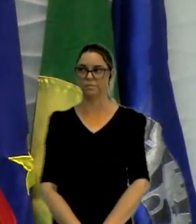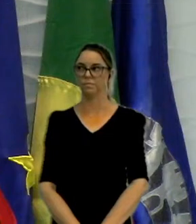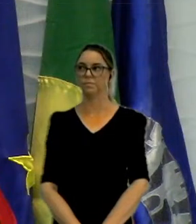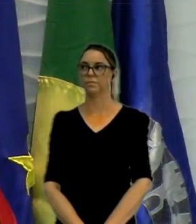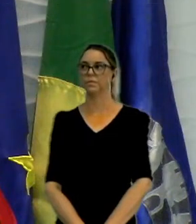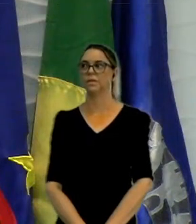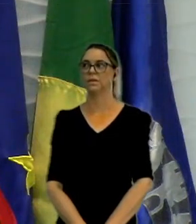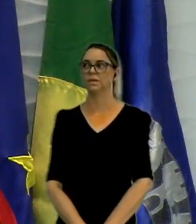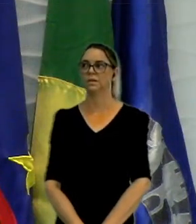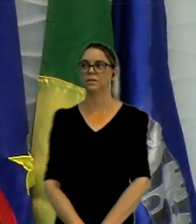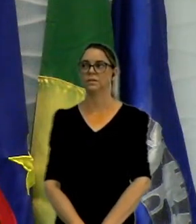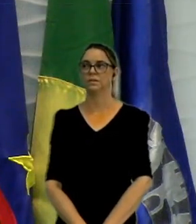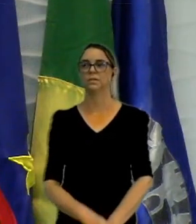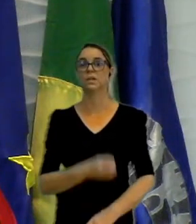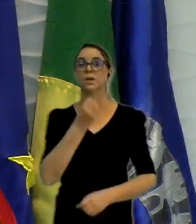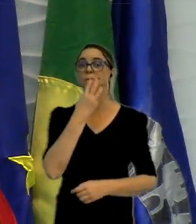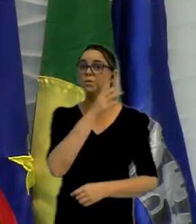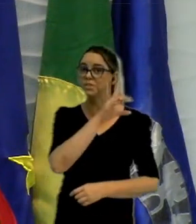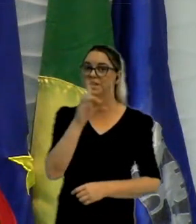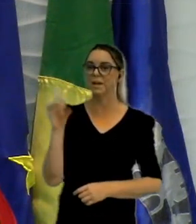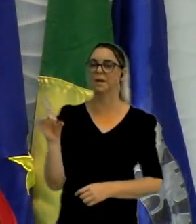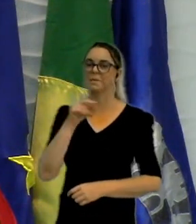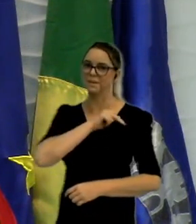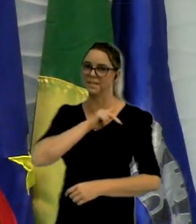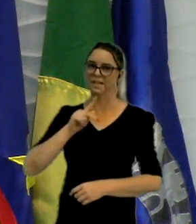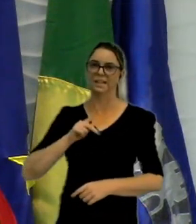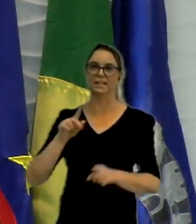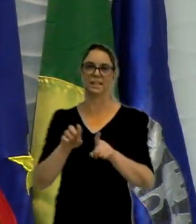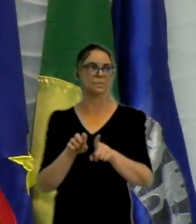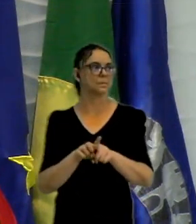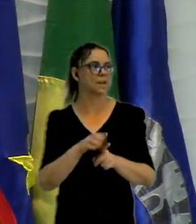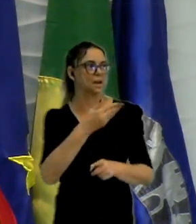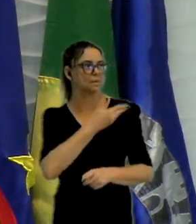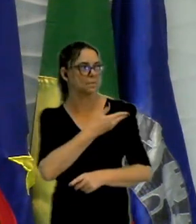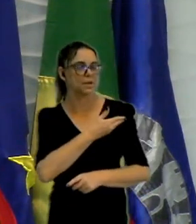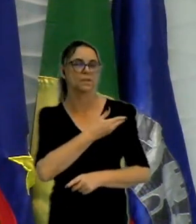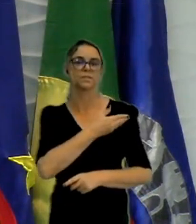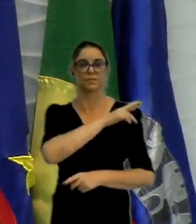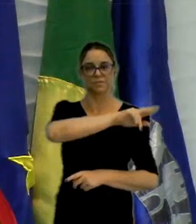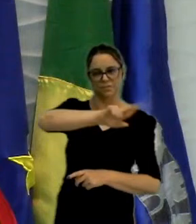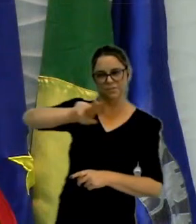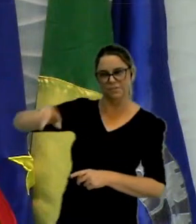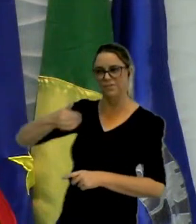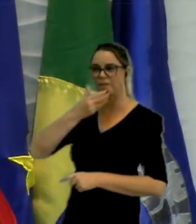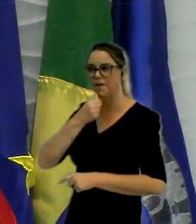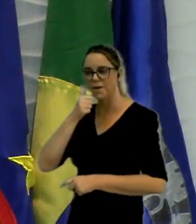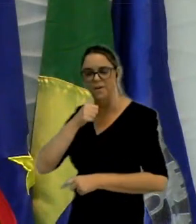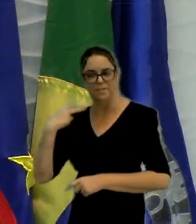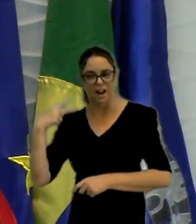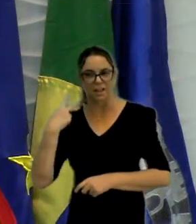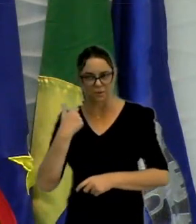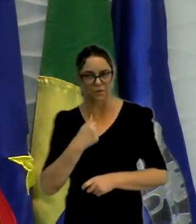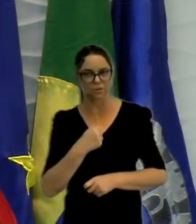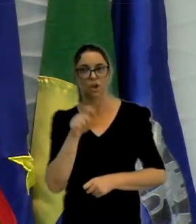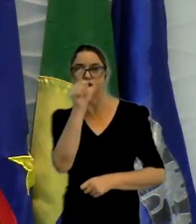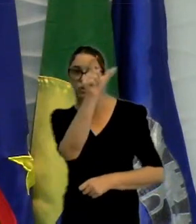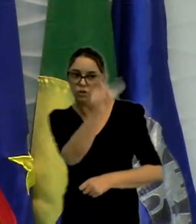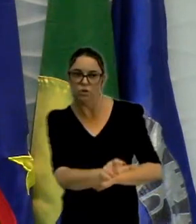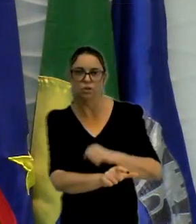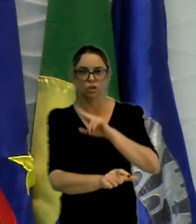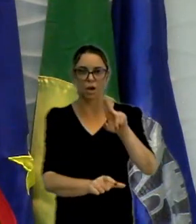Bom dia, senhor presidente, colegas vereadores, colegas vereadoras. Bom dia a todos aqui presentes. Em nome de Dirceu